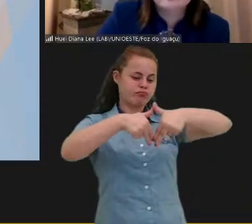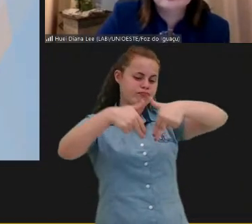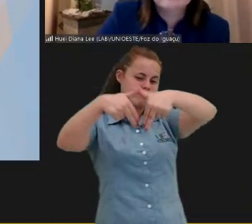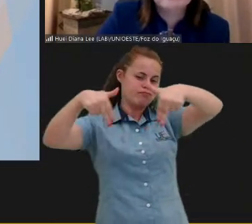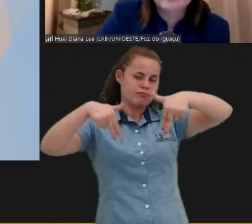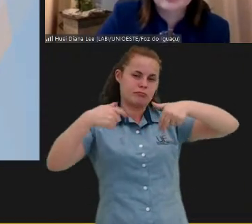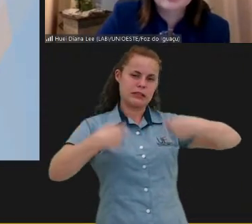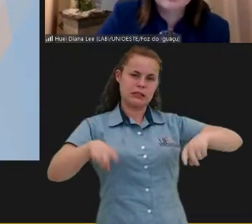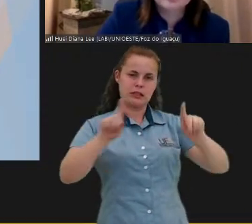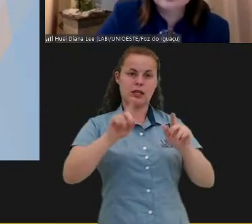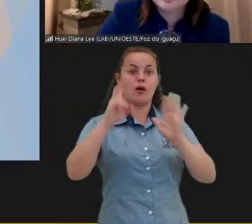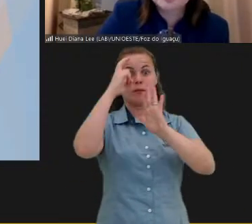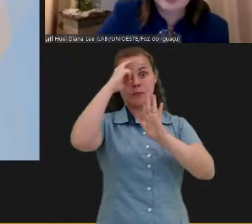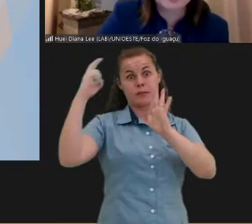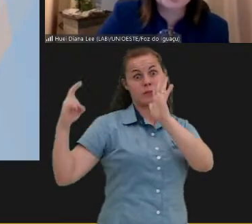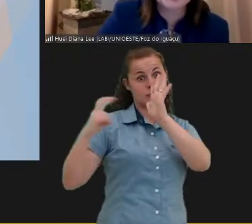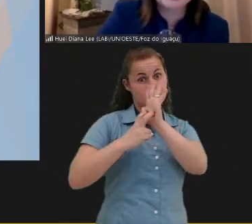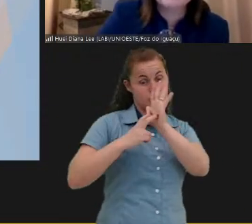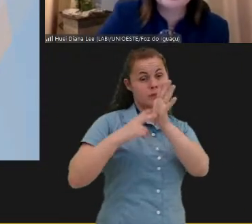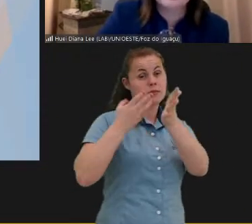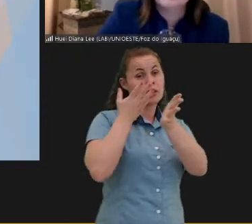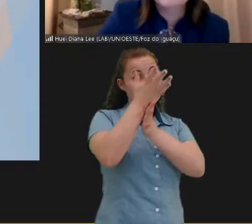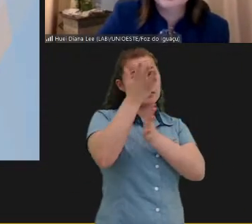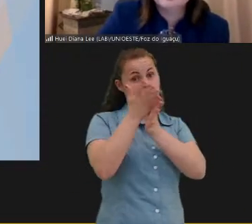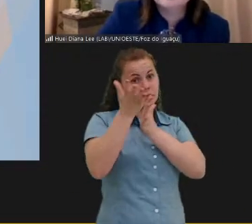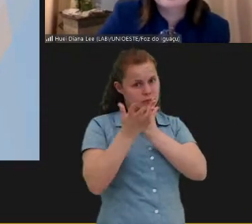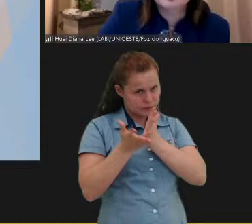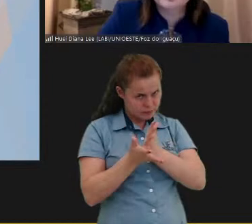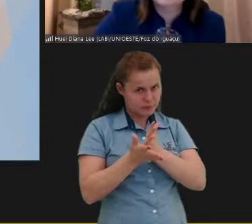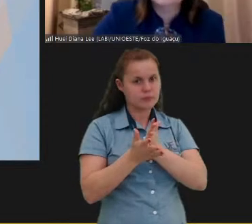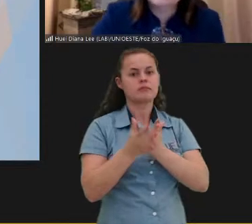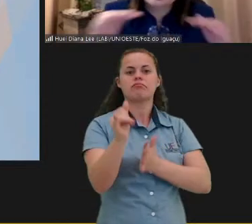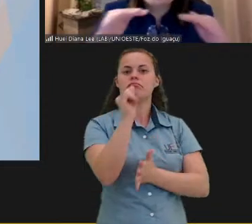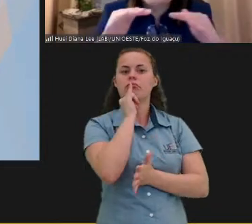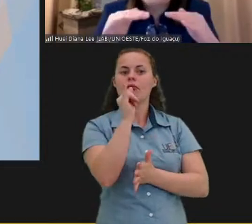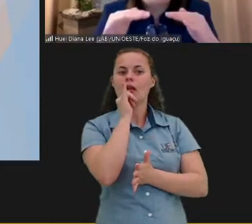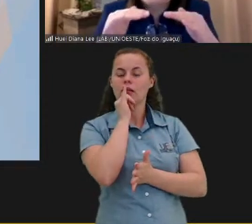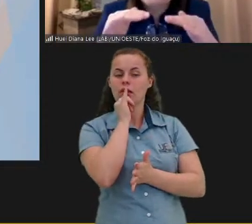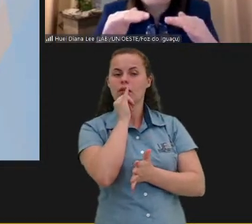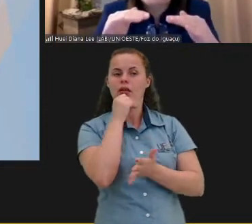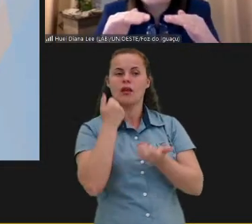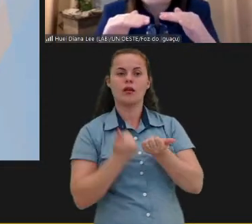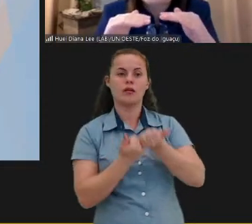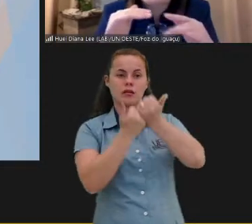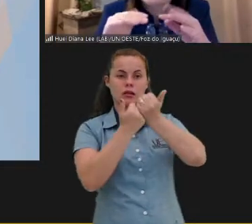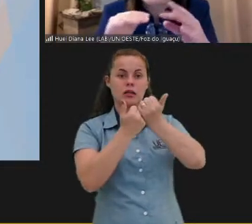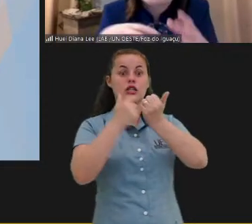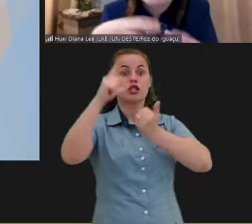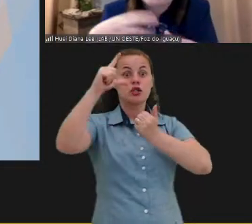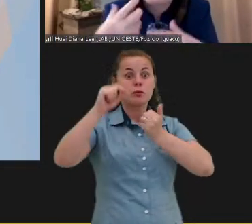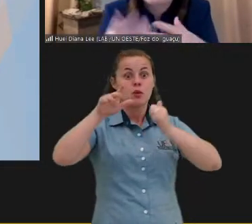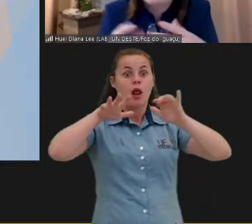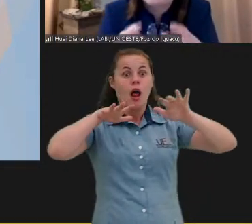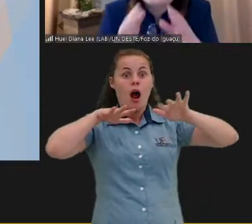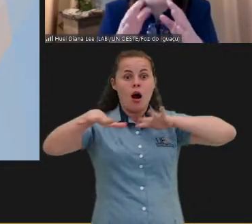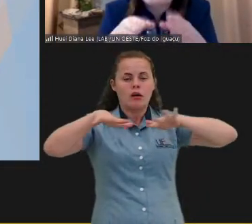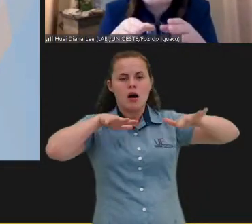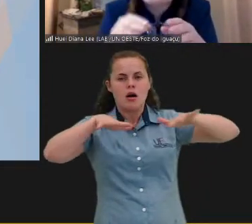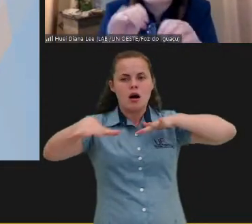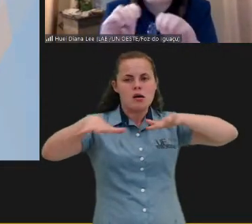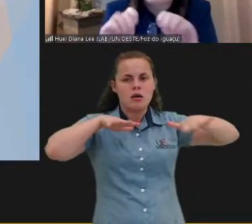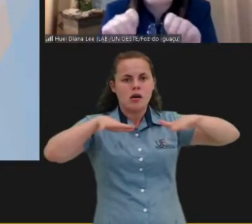entra aqui? Em muitos aspectos. Pode entrar, por exemplo, para ajudar a diminuir o tremor, ter